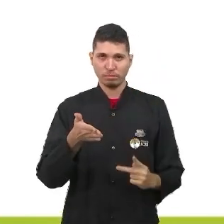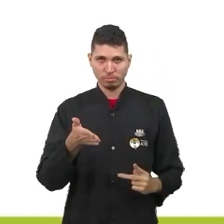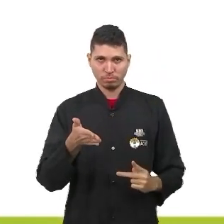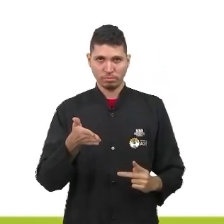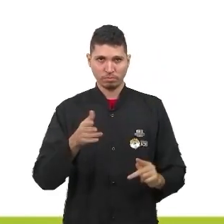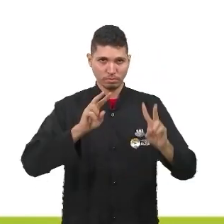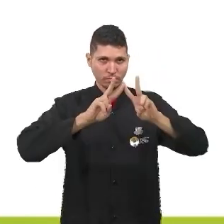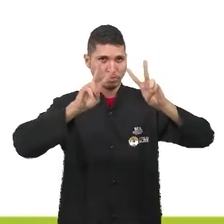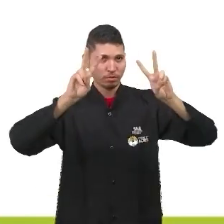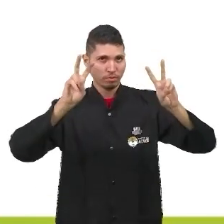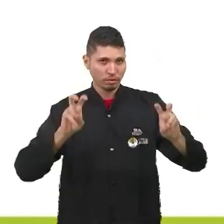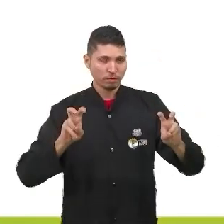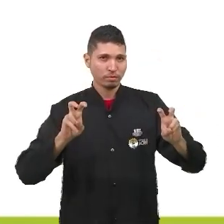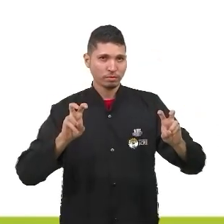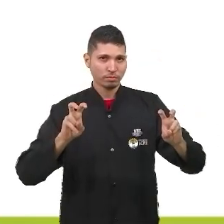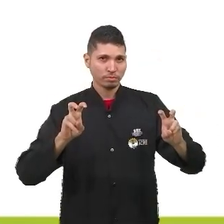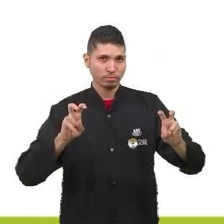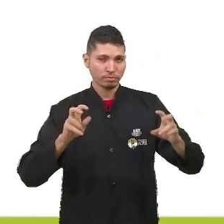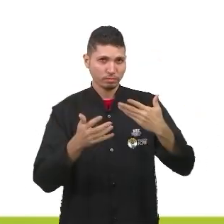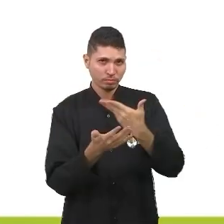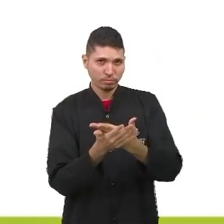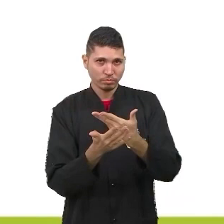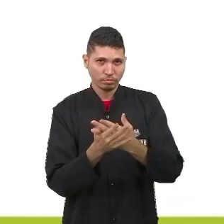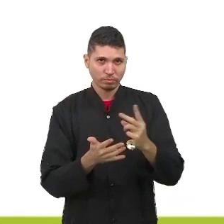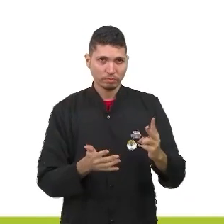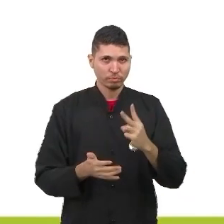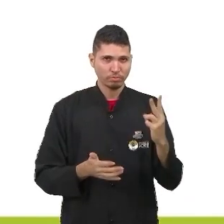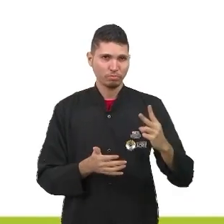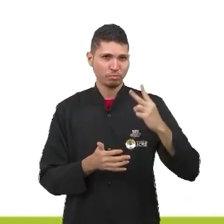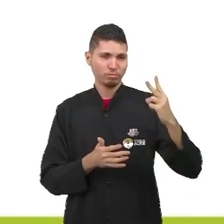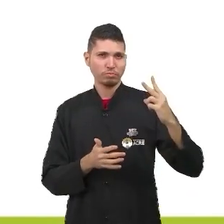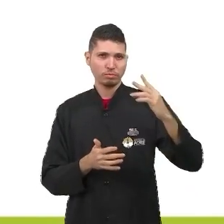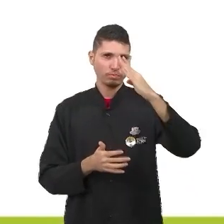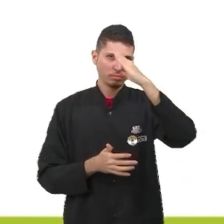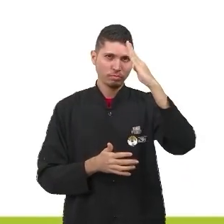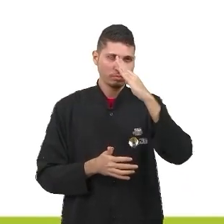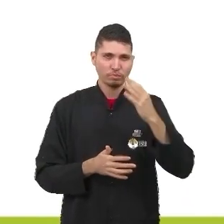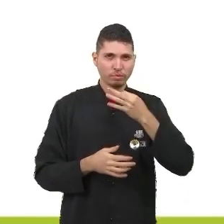Temáticas abordadas: valorização da brasilidade,